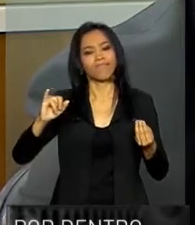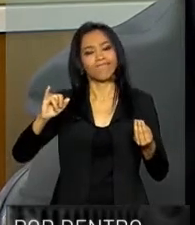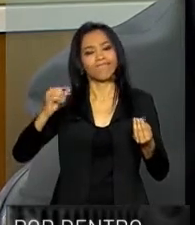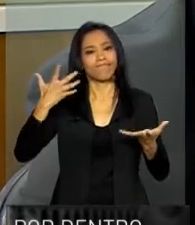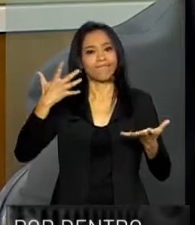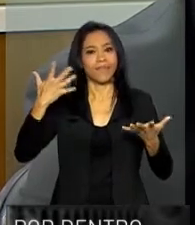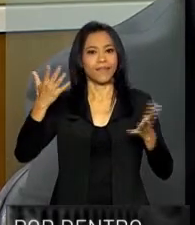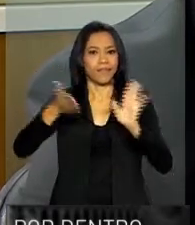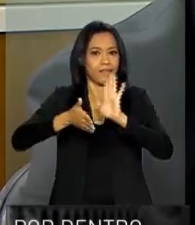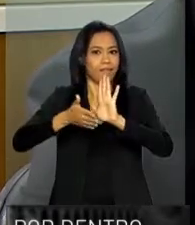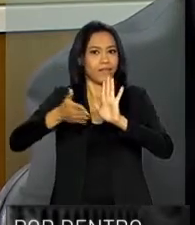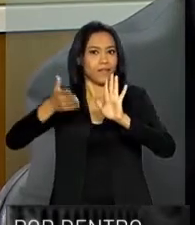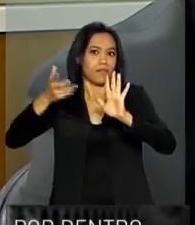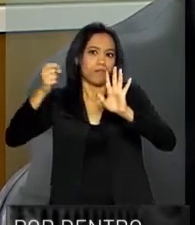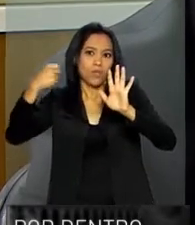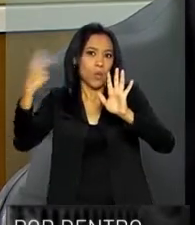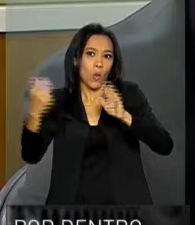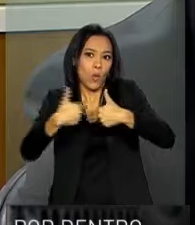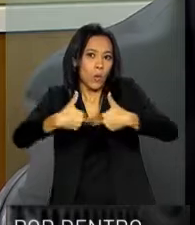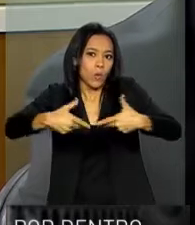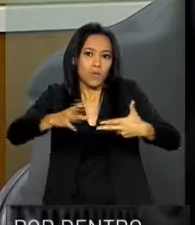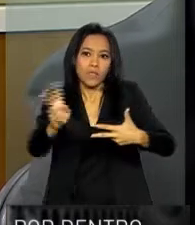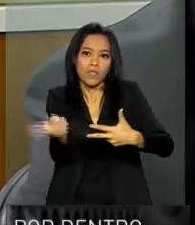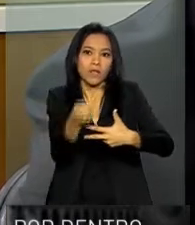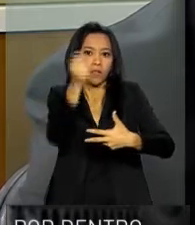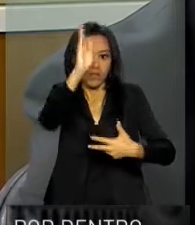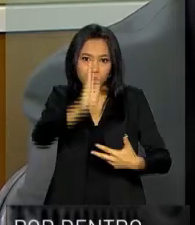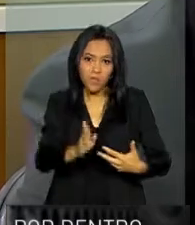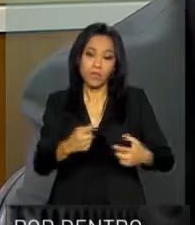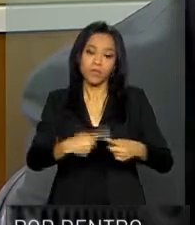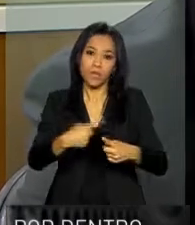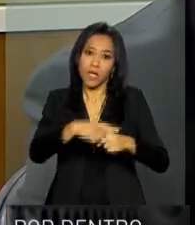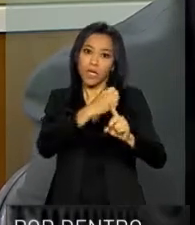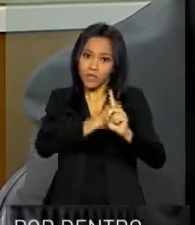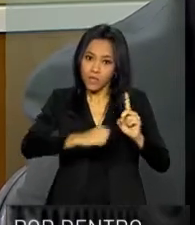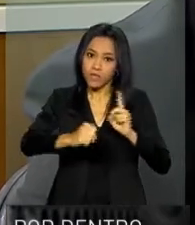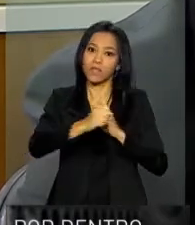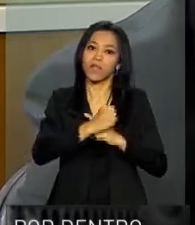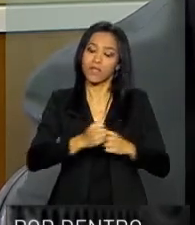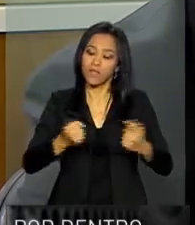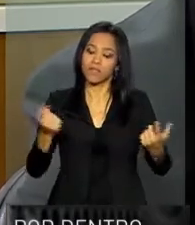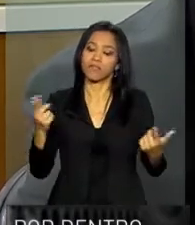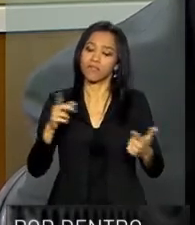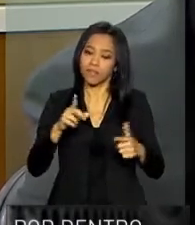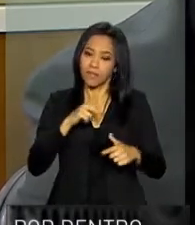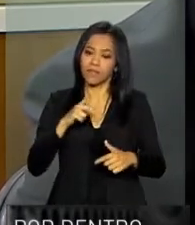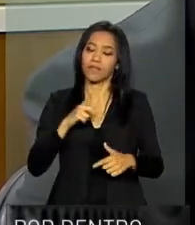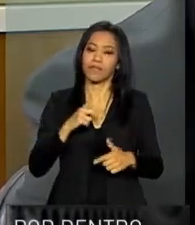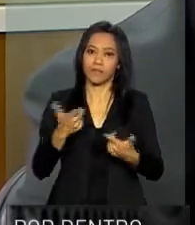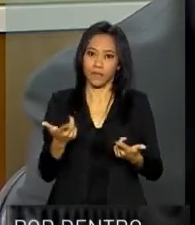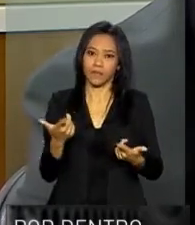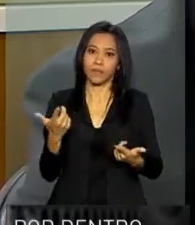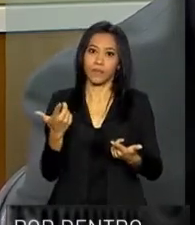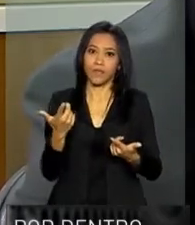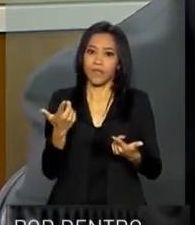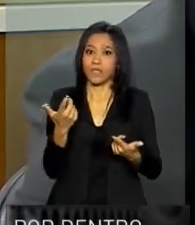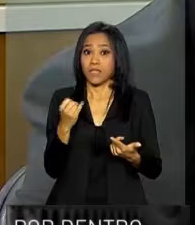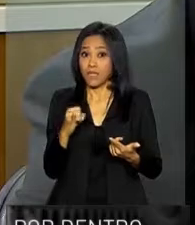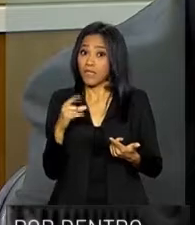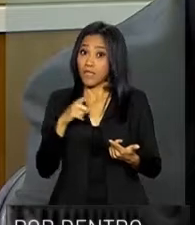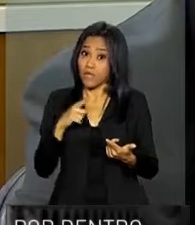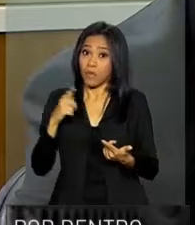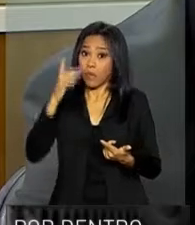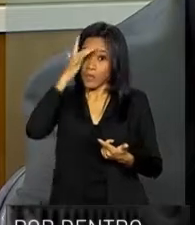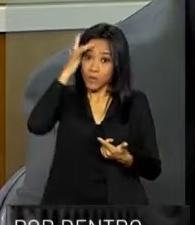que você levantou e que de um jeito ou de outro a sociedade carioca está enfrentando trade turístico está enfrentando e se tem alguém no rio de